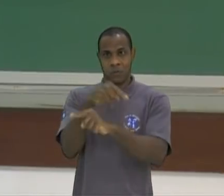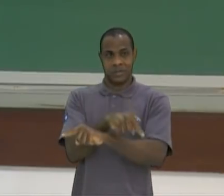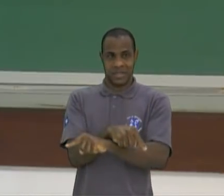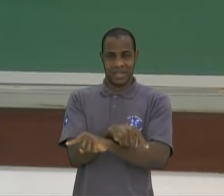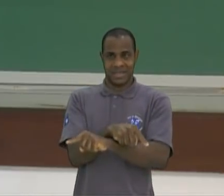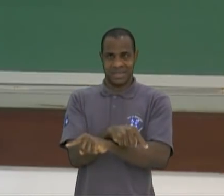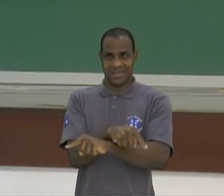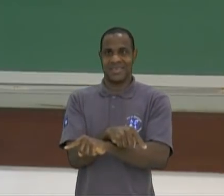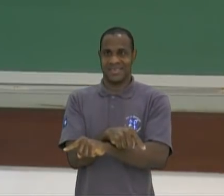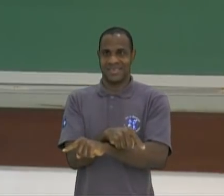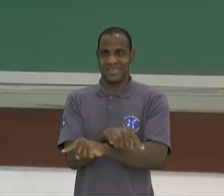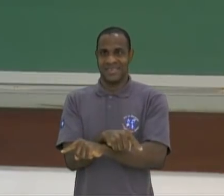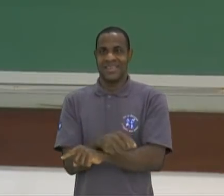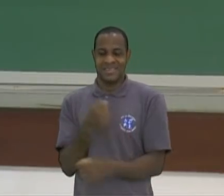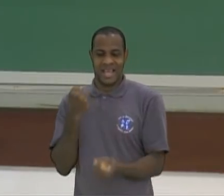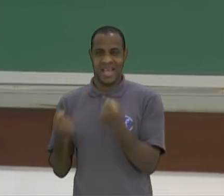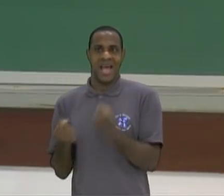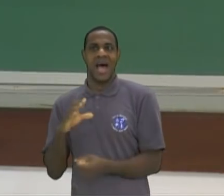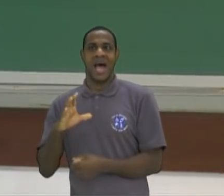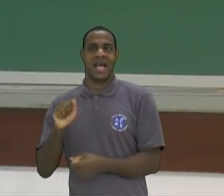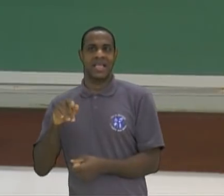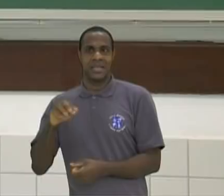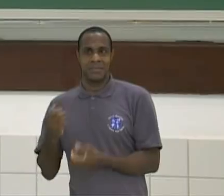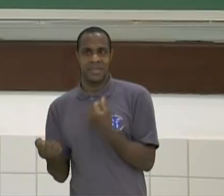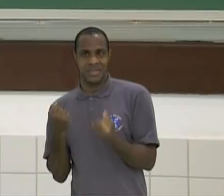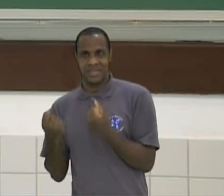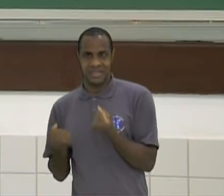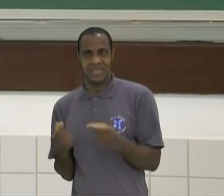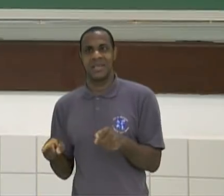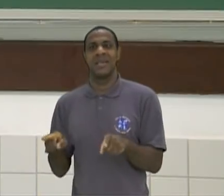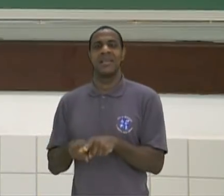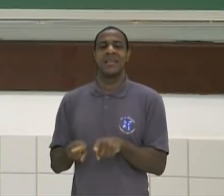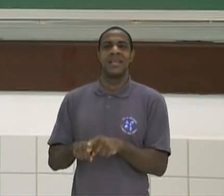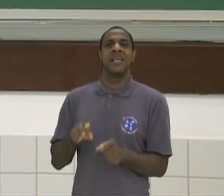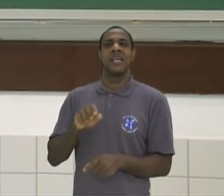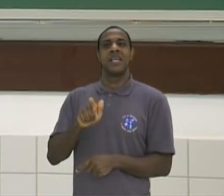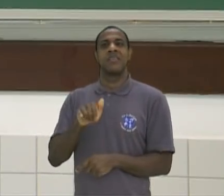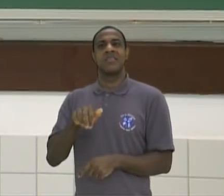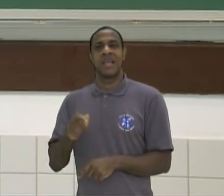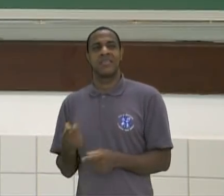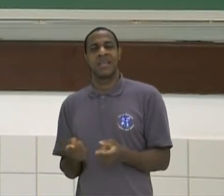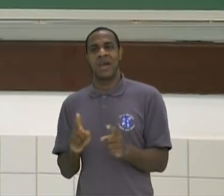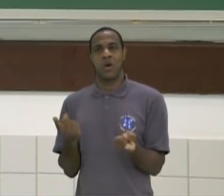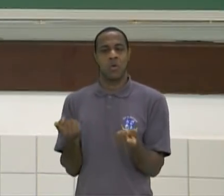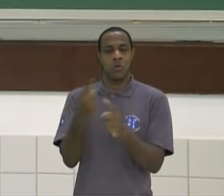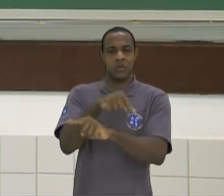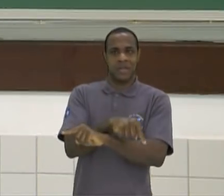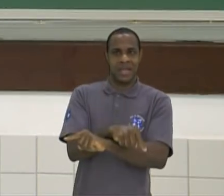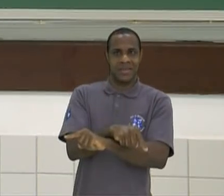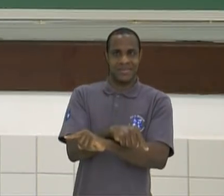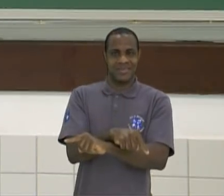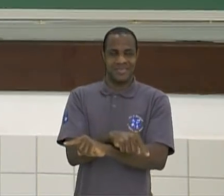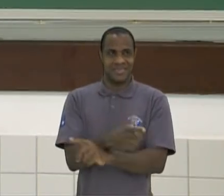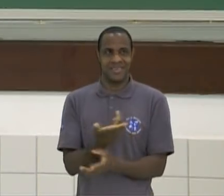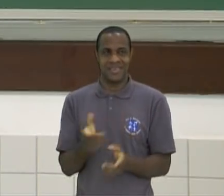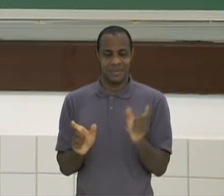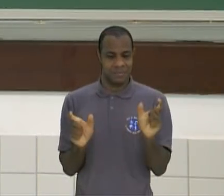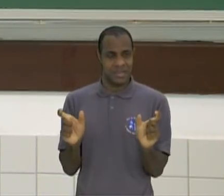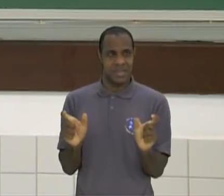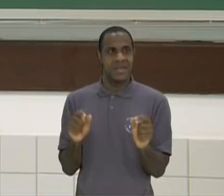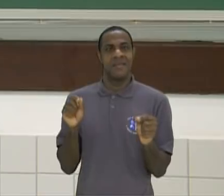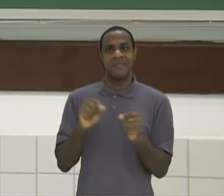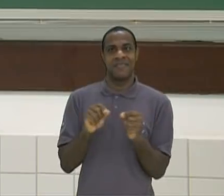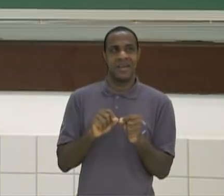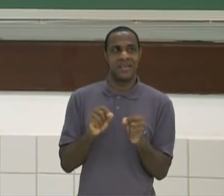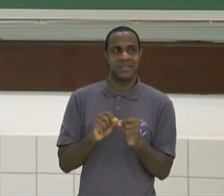de academia, por exemplo, que é a ideia do fitness, perdão. Então, é justamente o contrário disso, né? Então, é